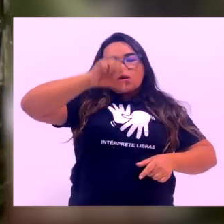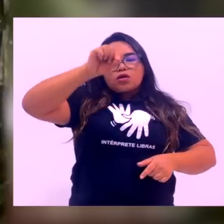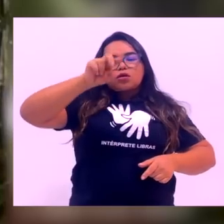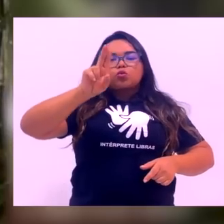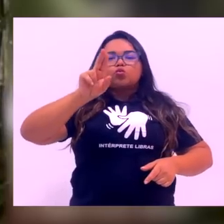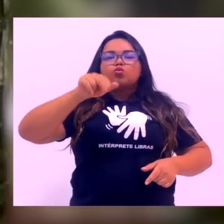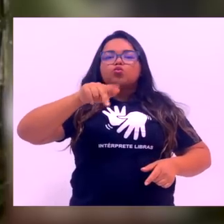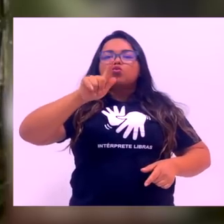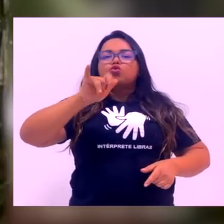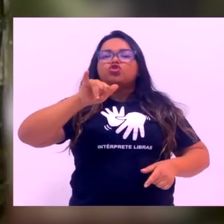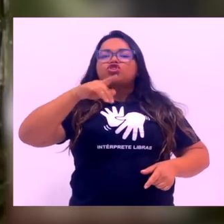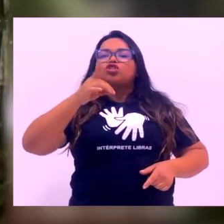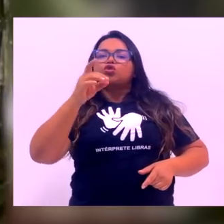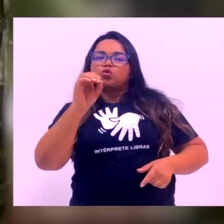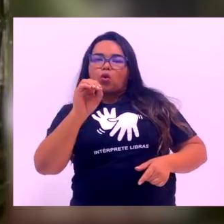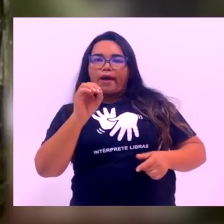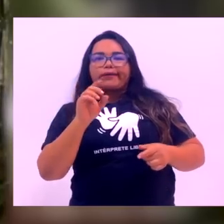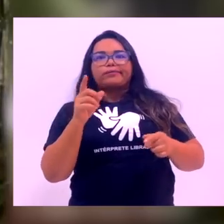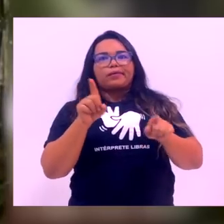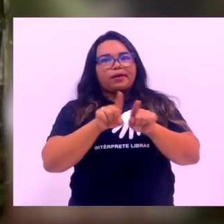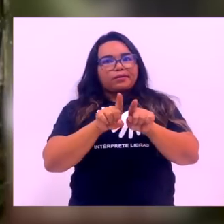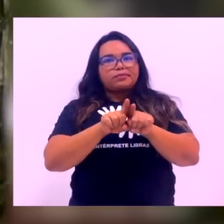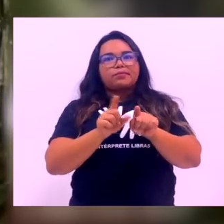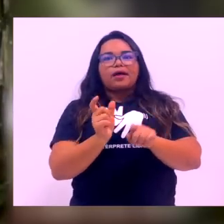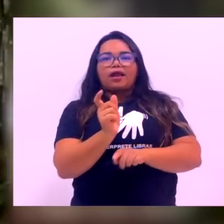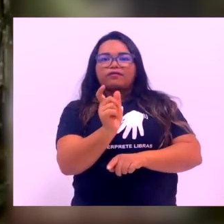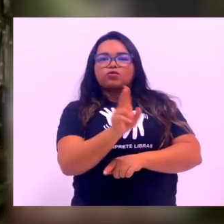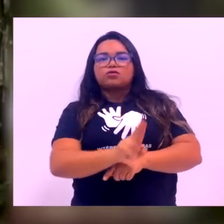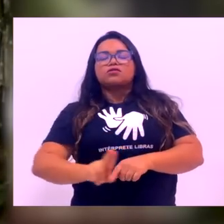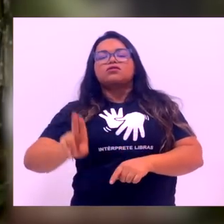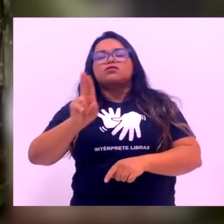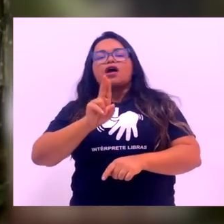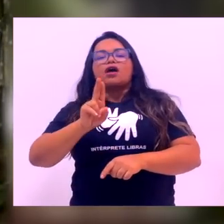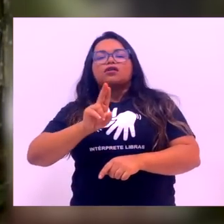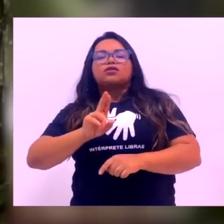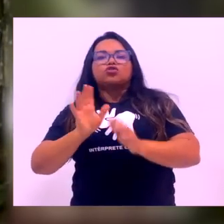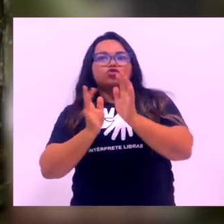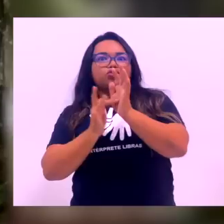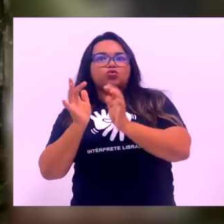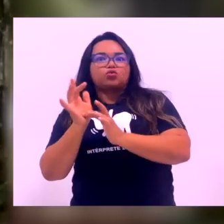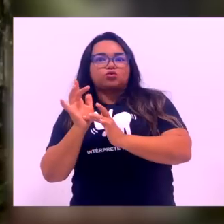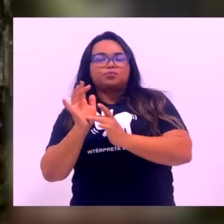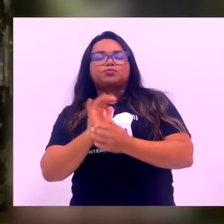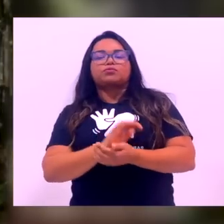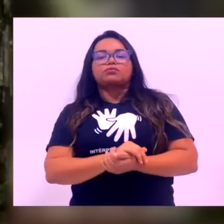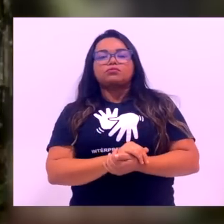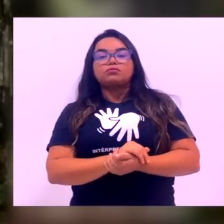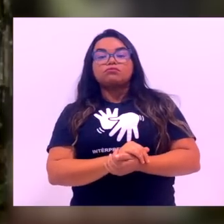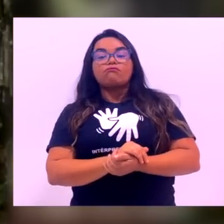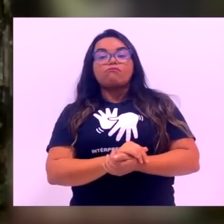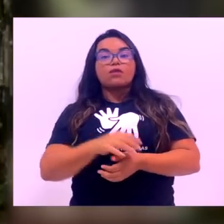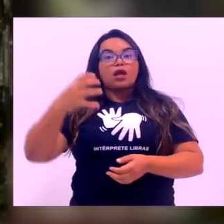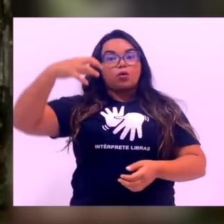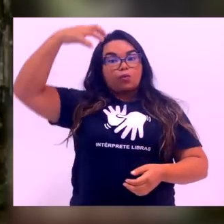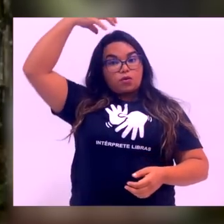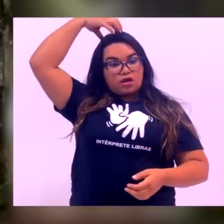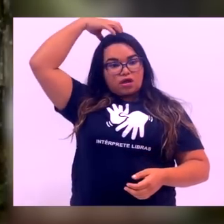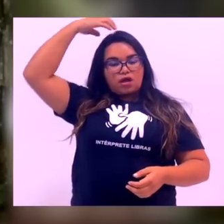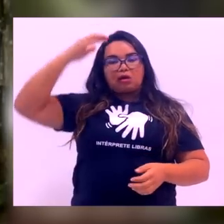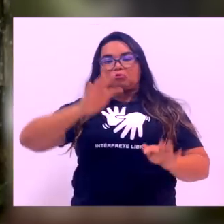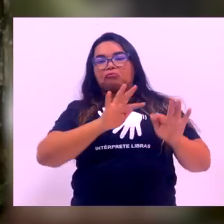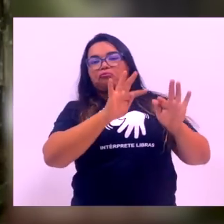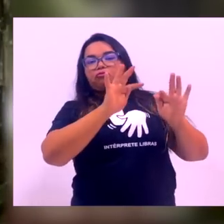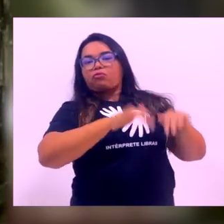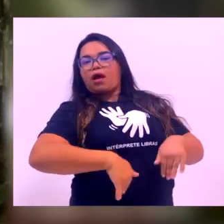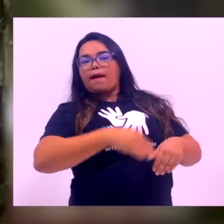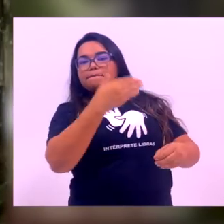essa terminologia para Ciro e também para Jesus? Então esse rei pagão, que traria um fim para a Babilônia, é